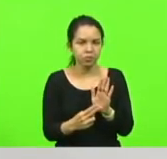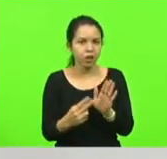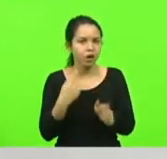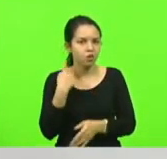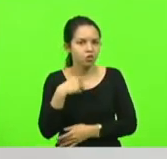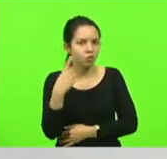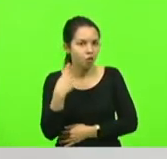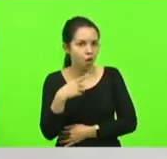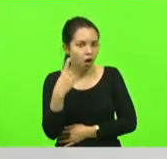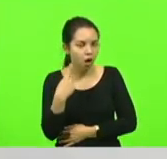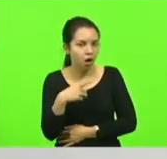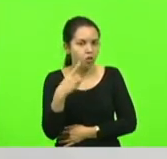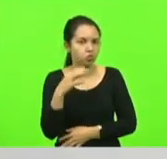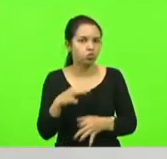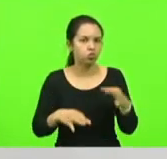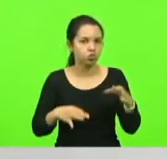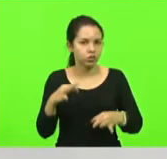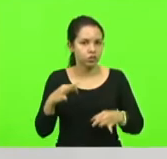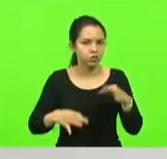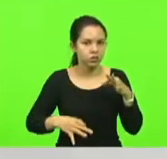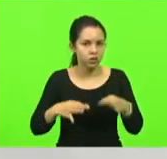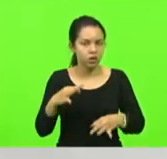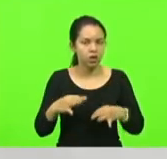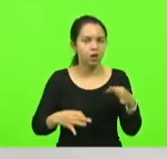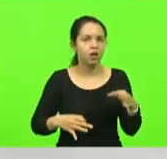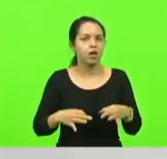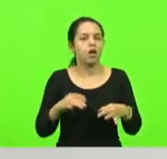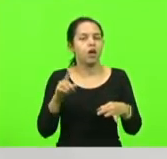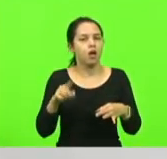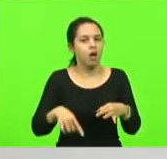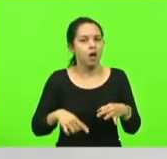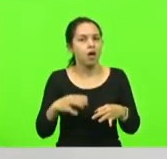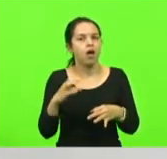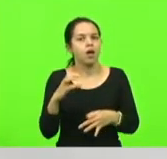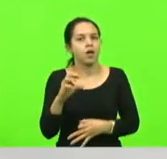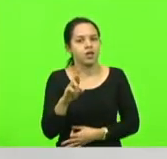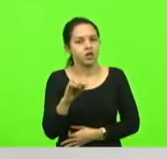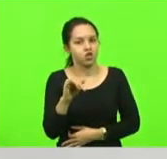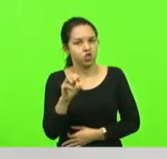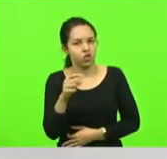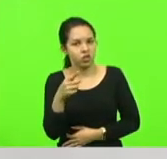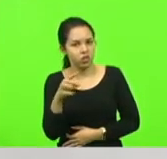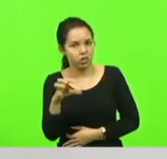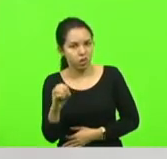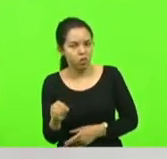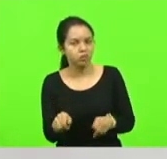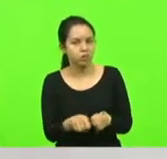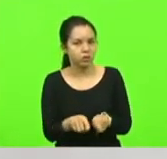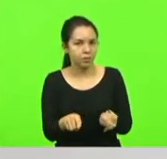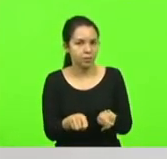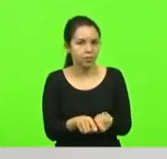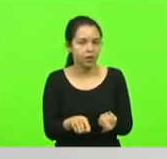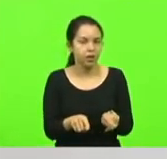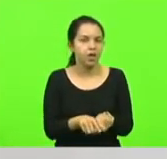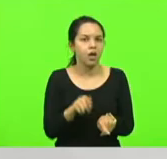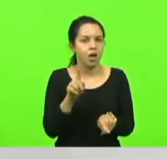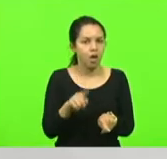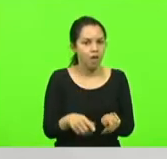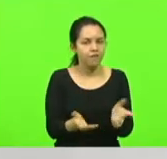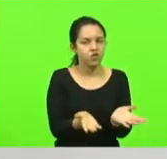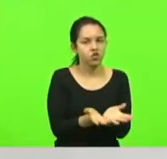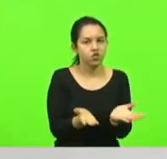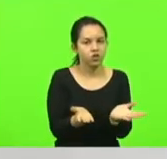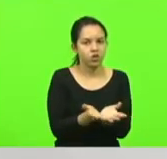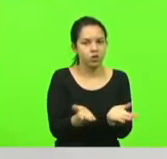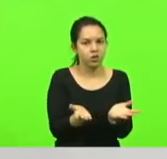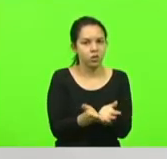advogado, jurista, cristão e evangélico, terrivelmente evangélico, André Mendonça,